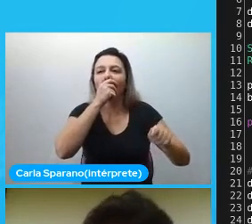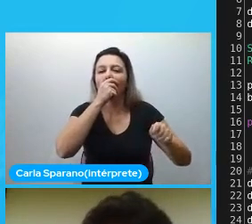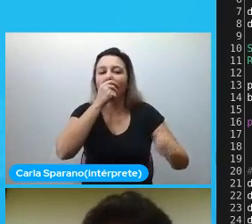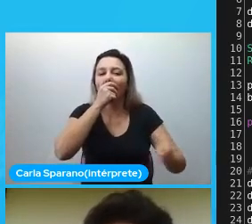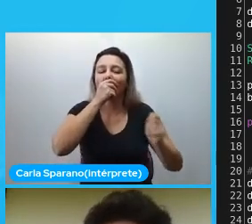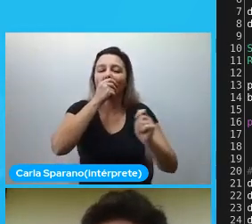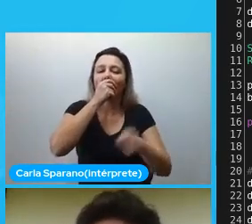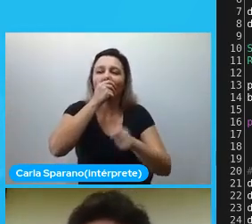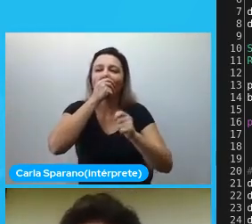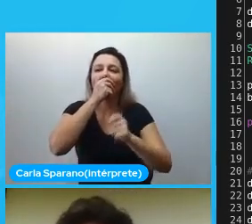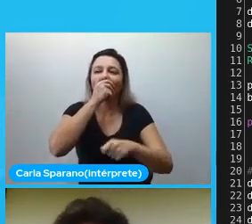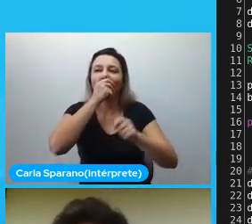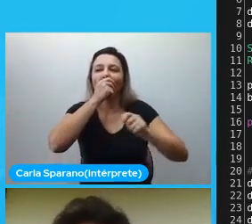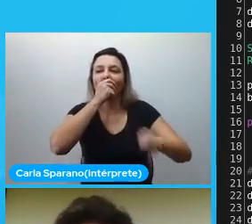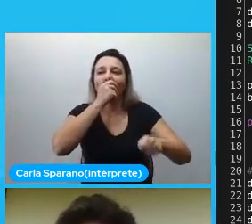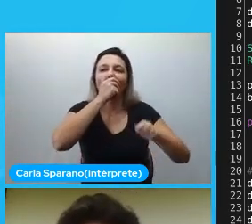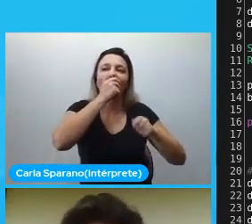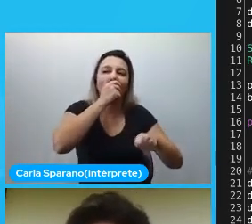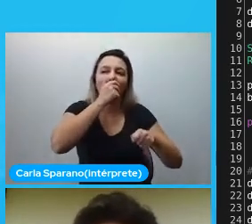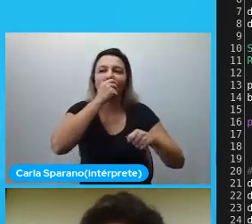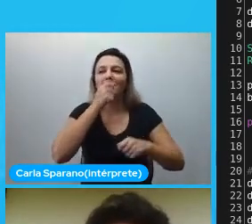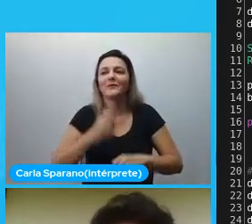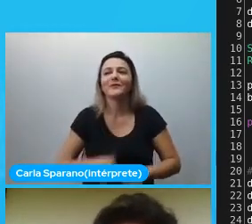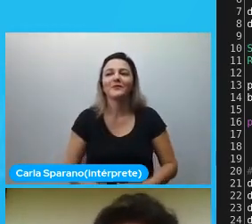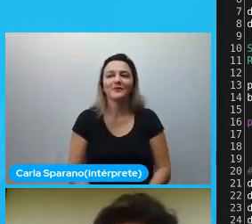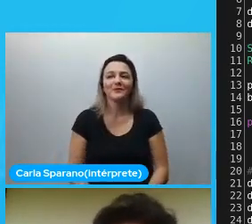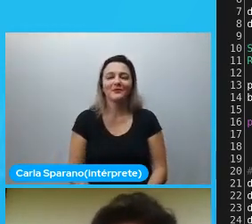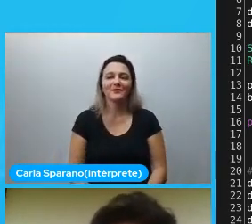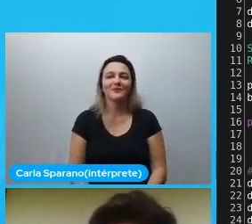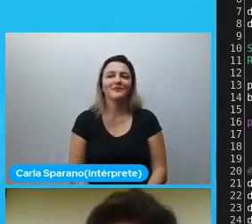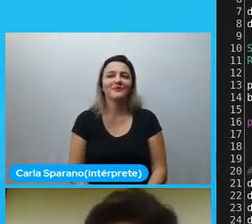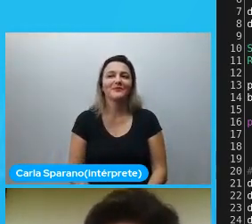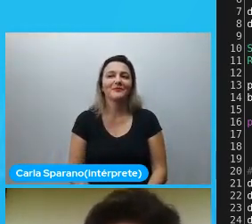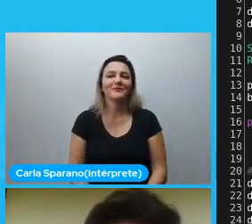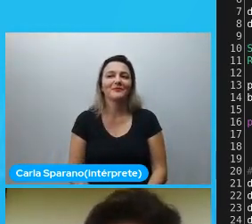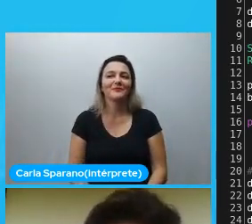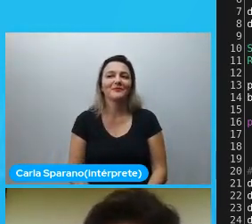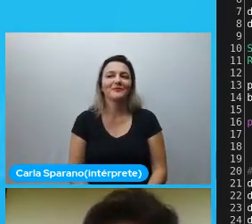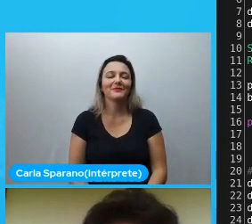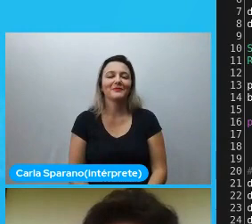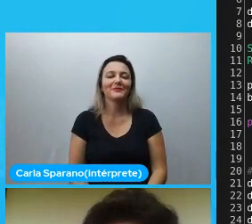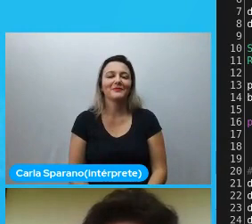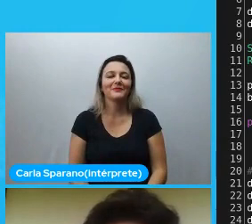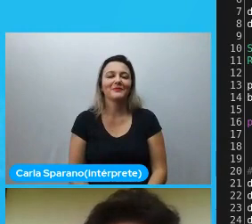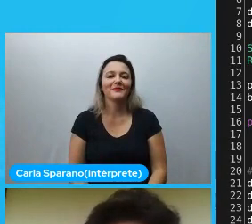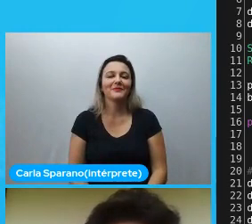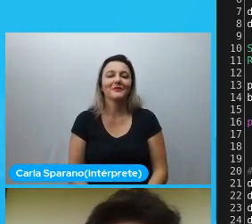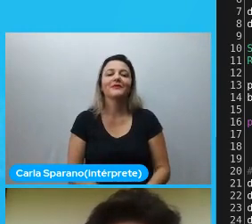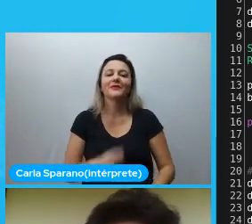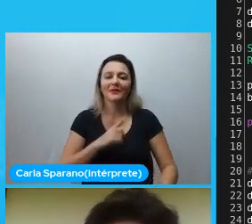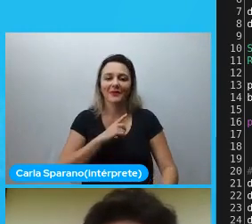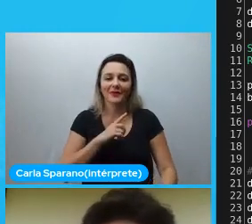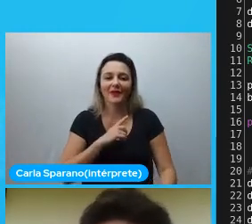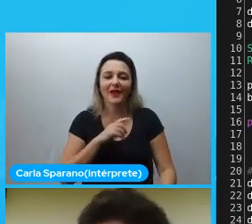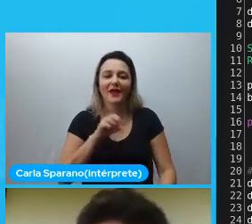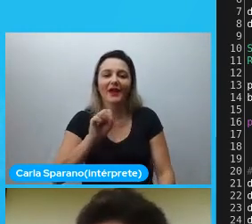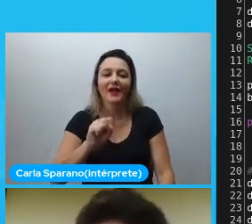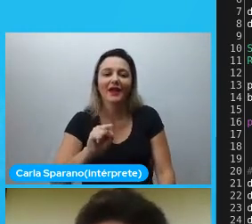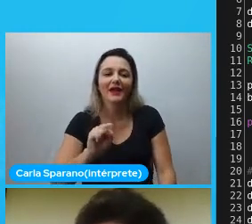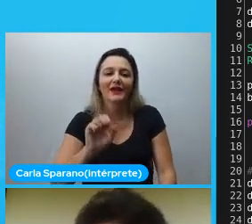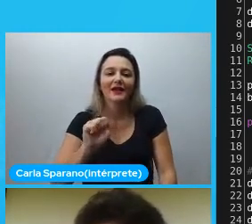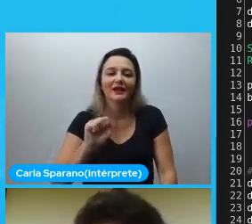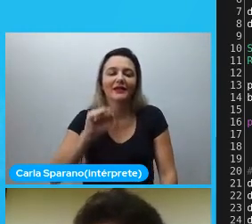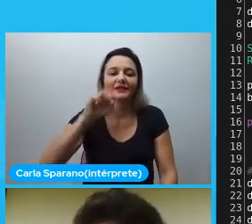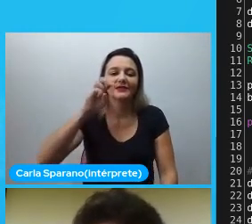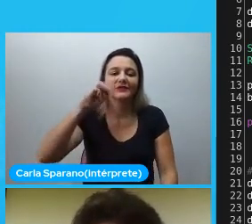então bota só uma coisa. Aqui tem esse sample aqui, ó. Porque quando eu passo o B, é a